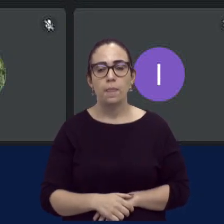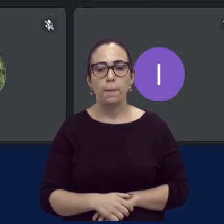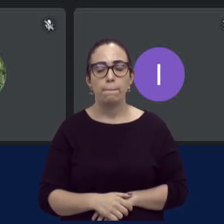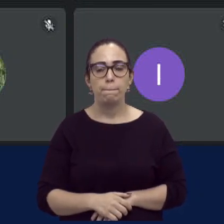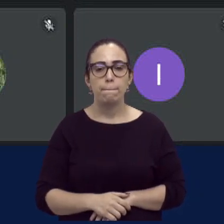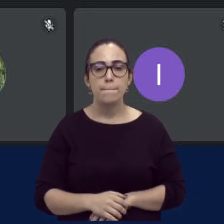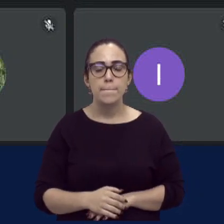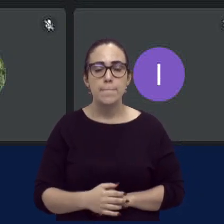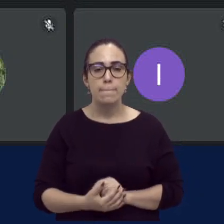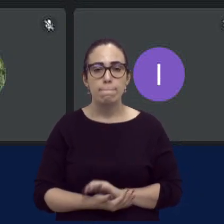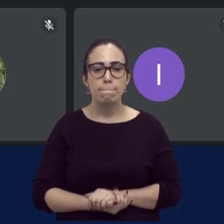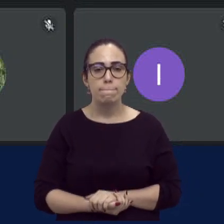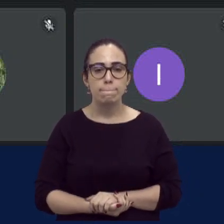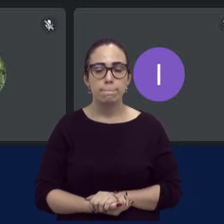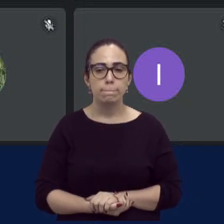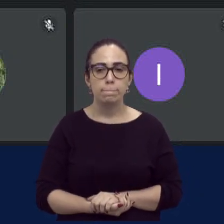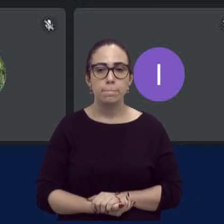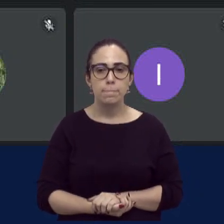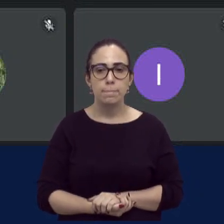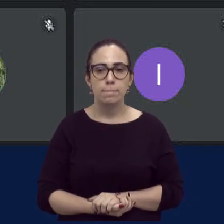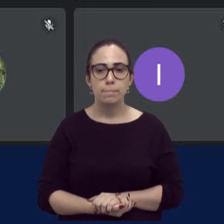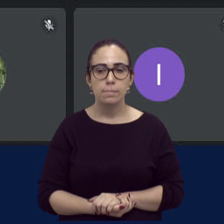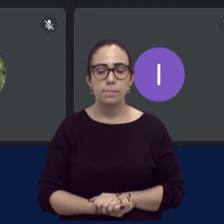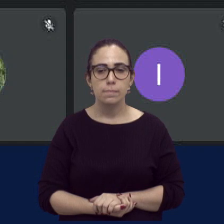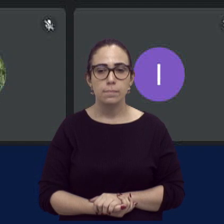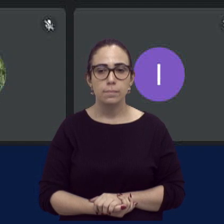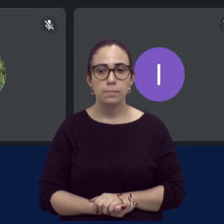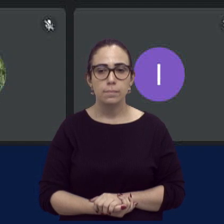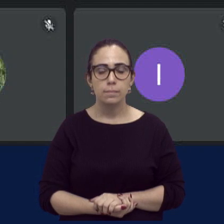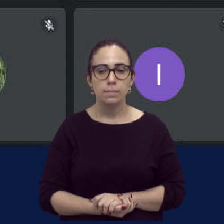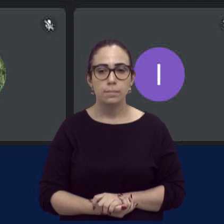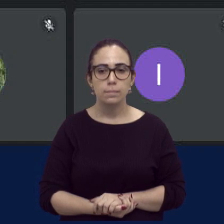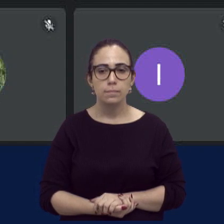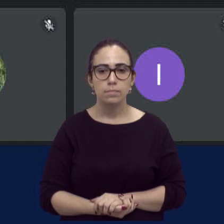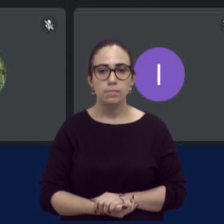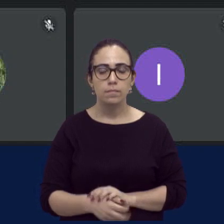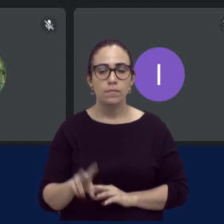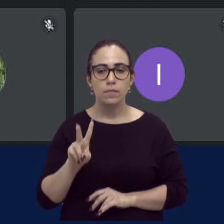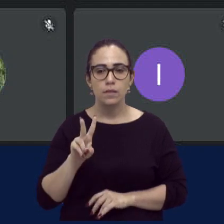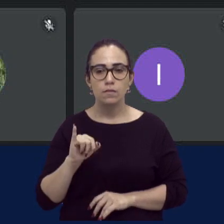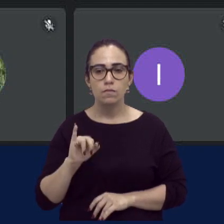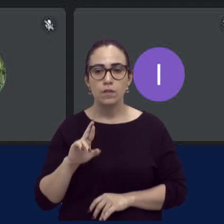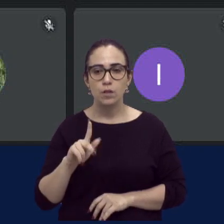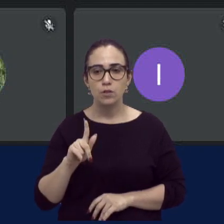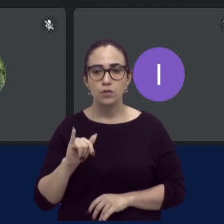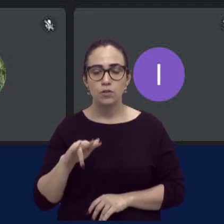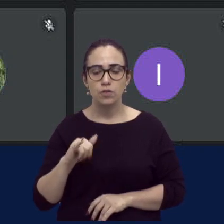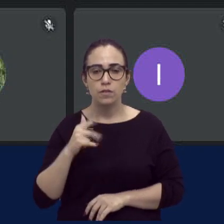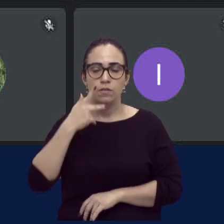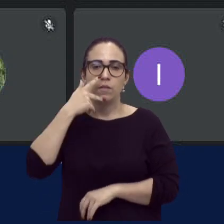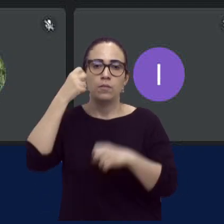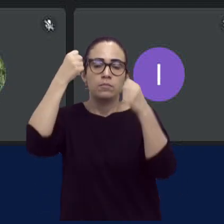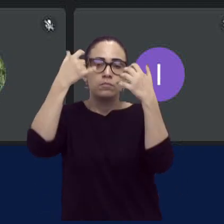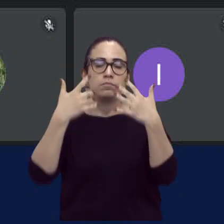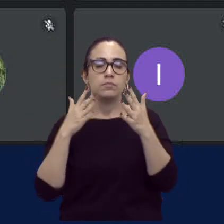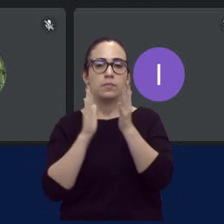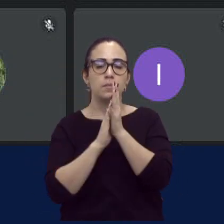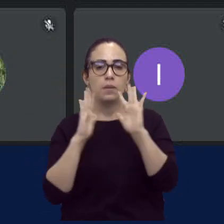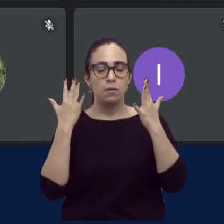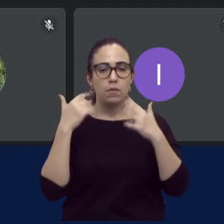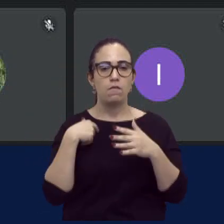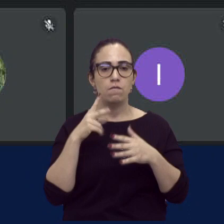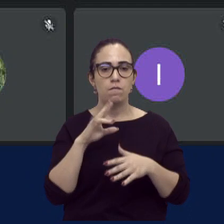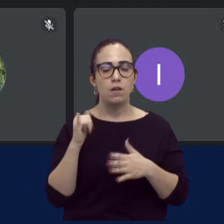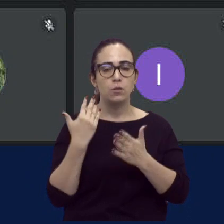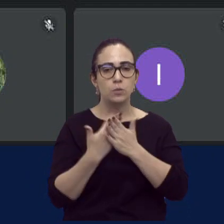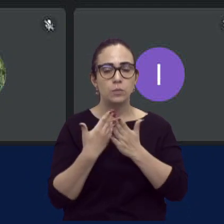Estabelecemos uma conexão. Bacana. A Virgínia Reis colocou aqui, que maravilha, Magda, parabéns, vou me apropriar